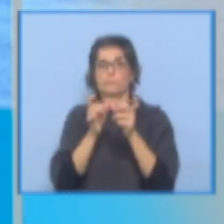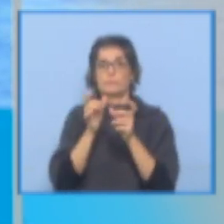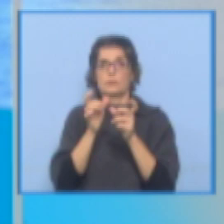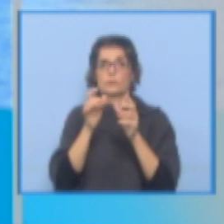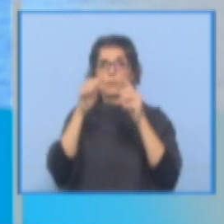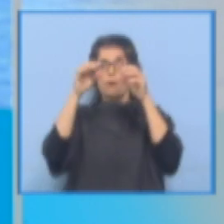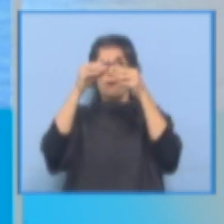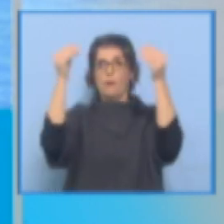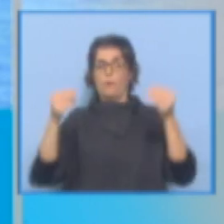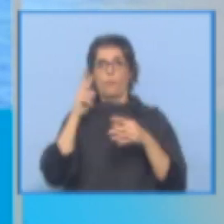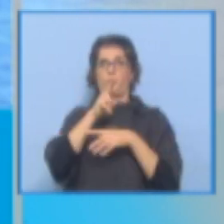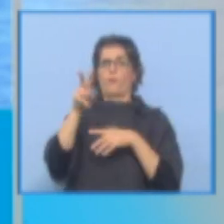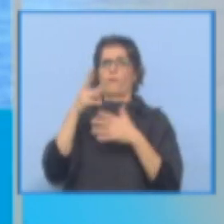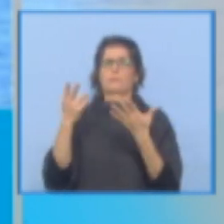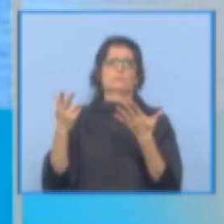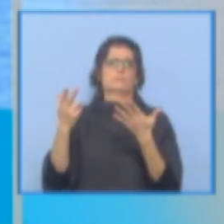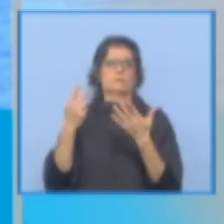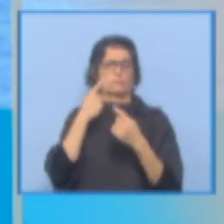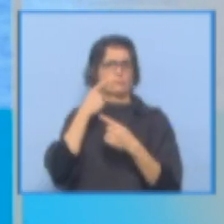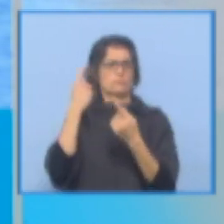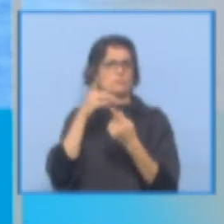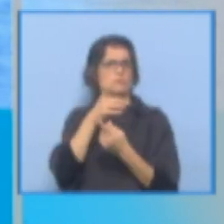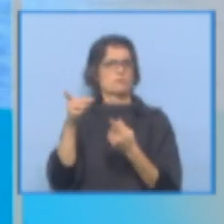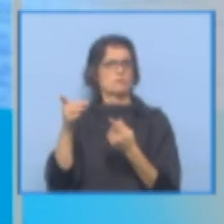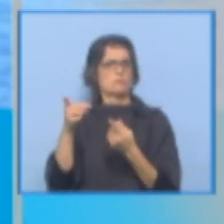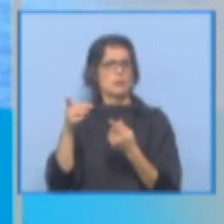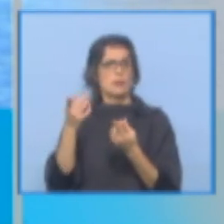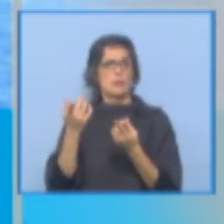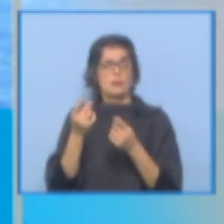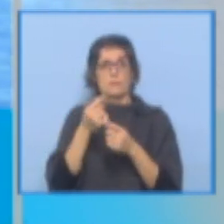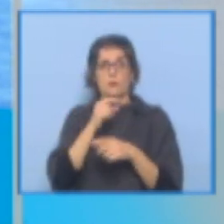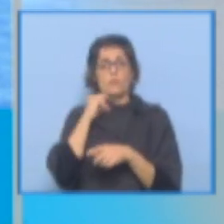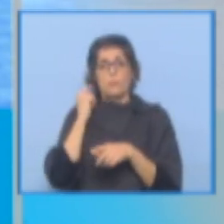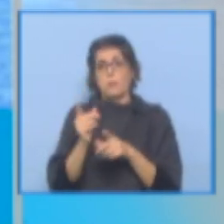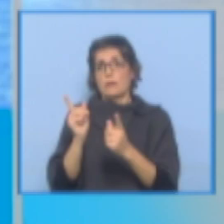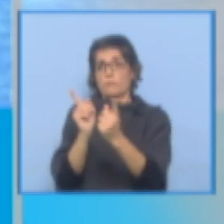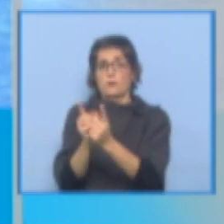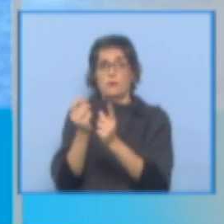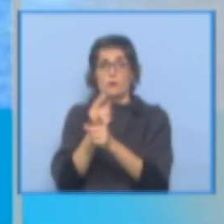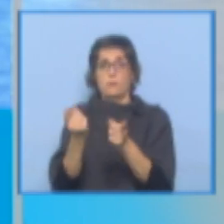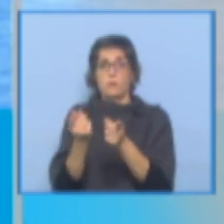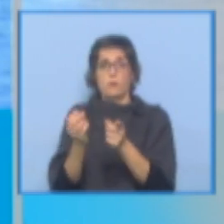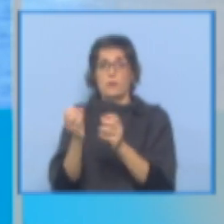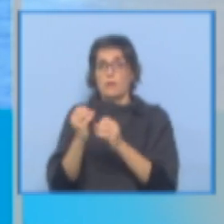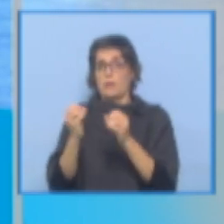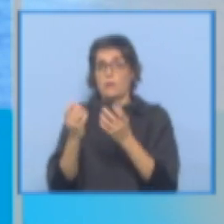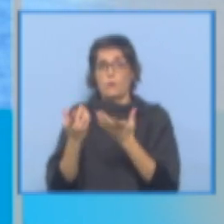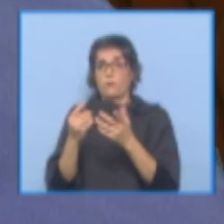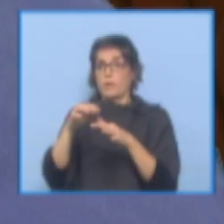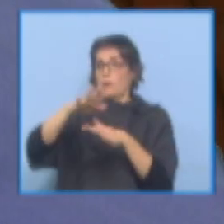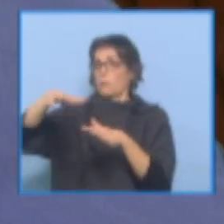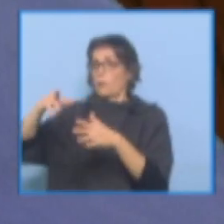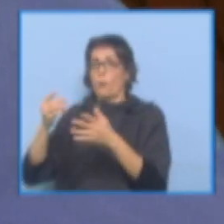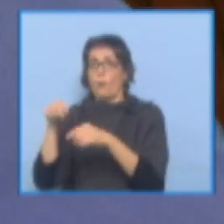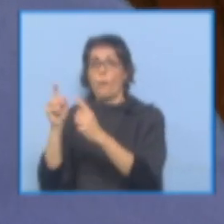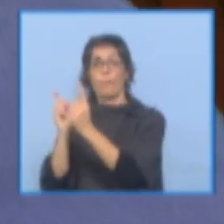não sendo que o padre foi para ali porque não havia outro sítio para conversar com alguém que lhe pede ajuda e que pede a sua